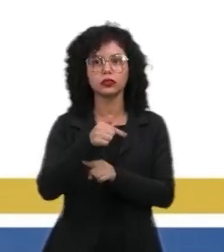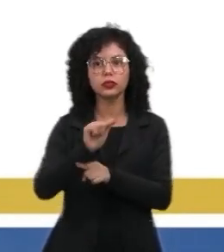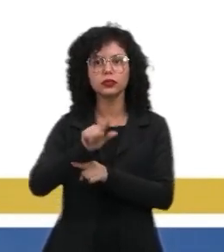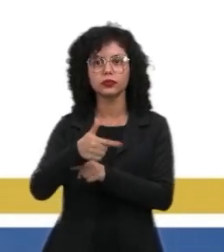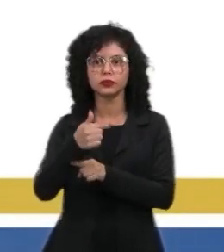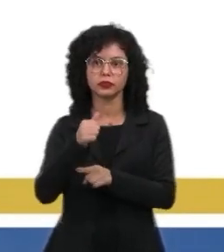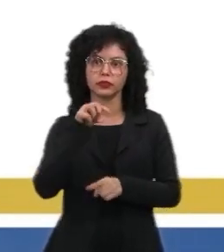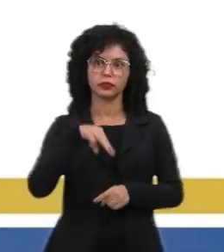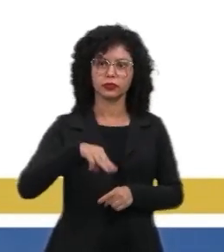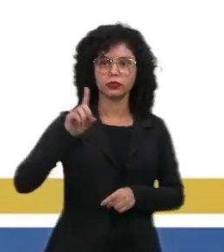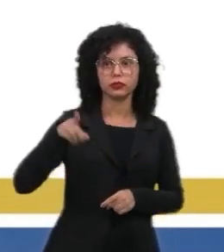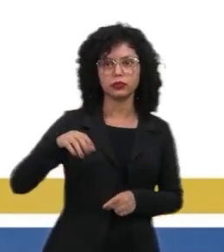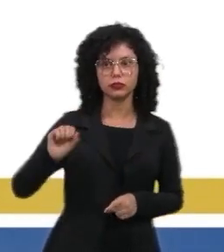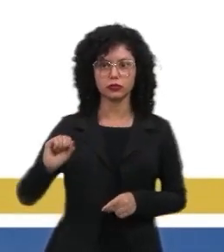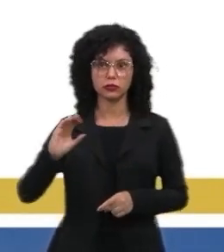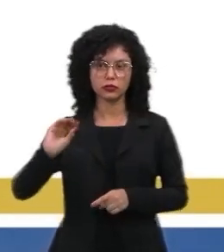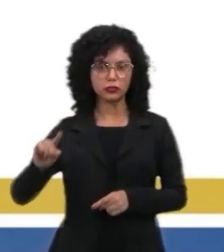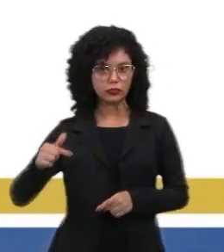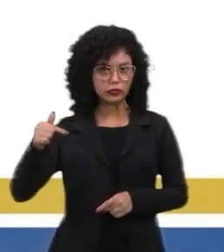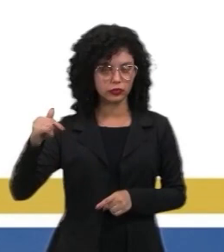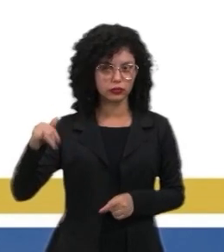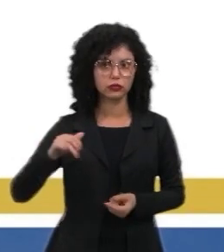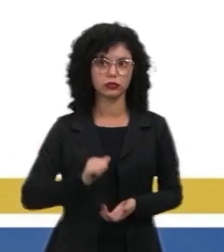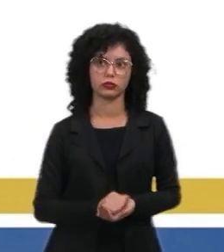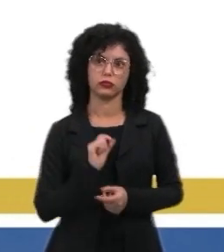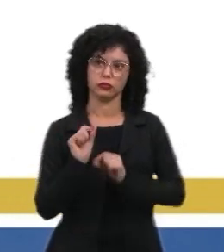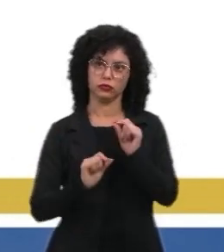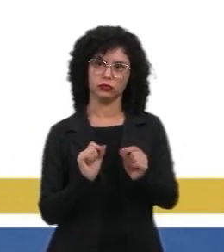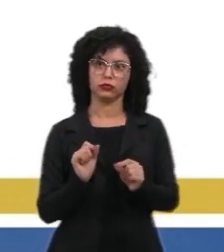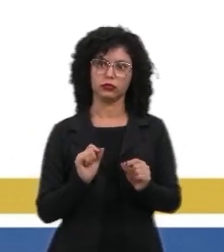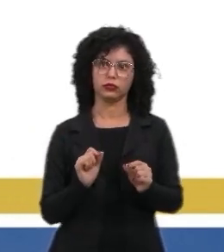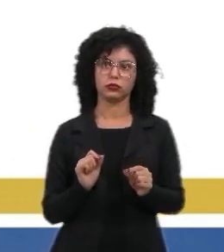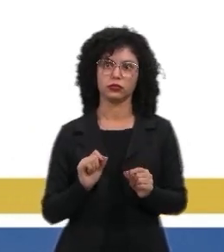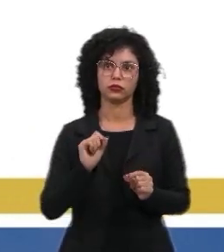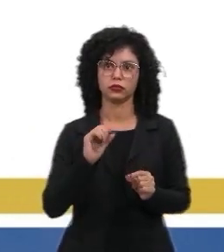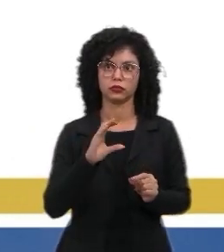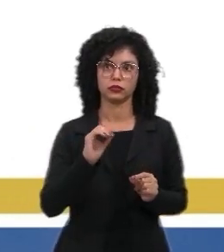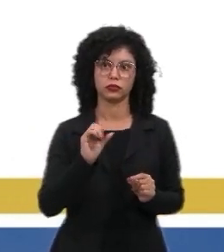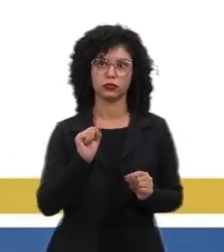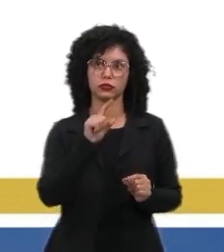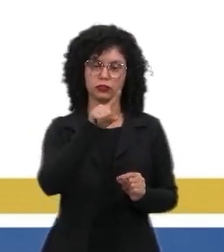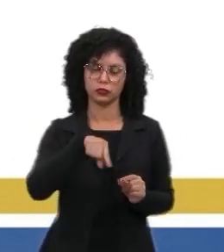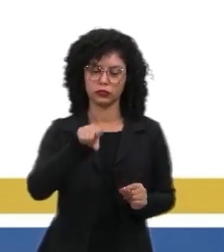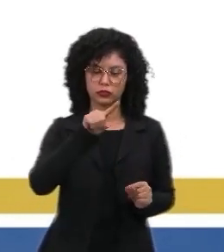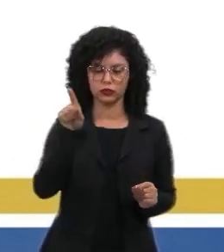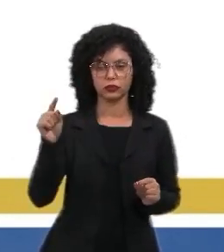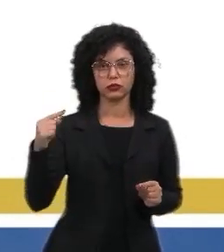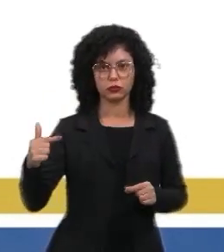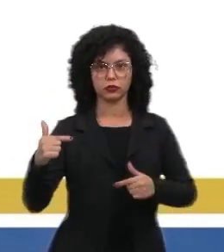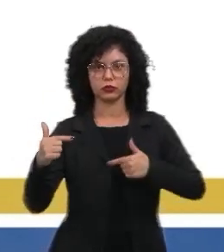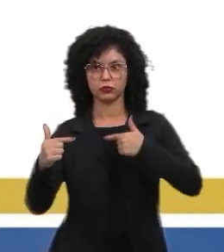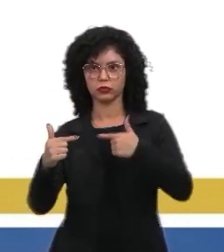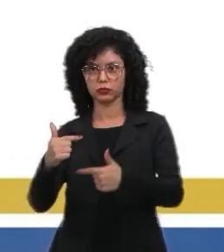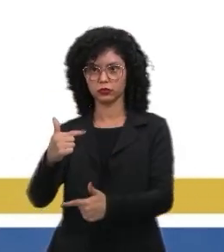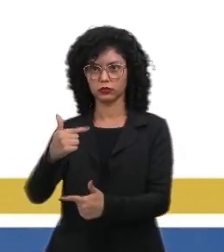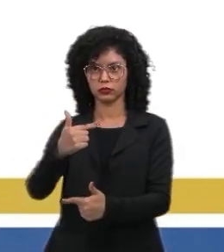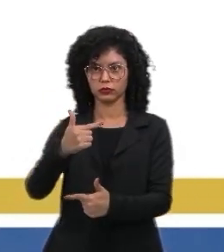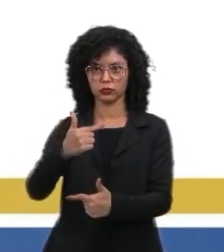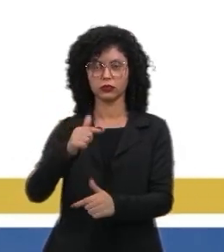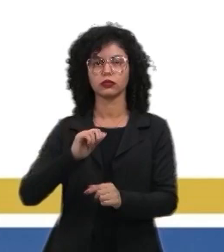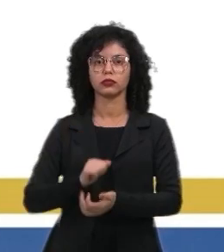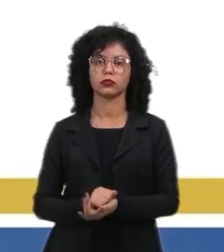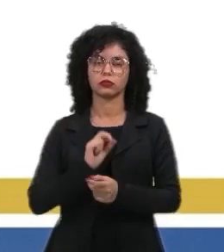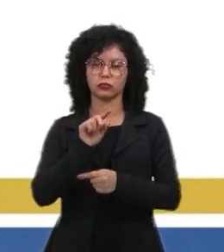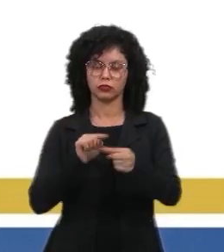por segundo. E cosseno de 45 é quanto? Cosseno de 45 é raiz de 2 sobre 2. Quando eu divido raiz de 2